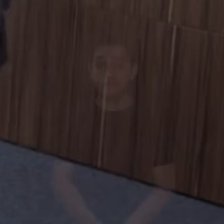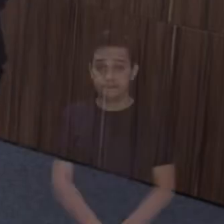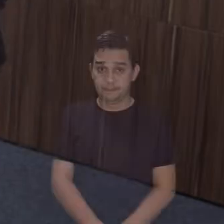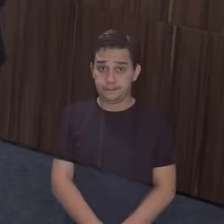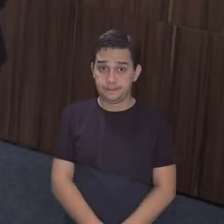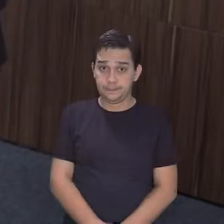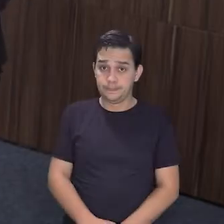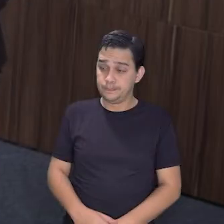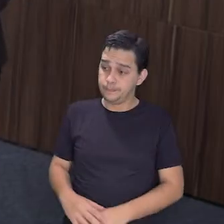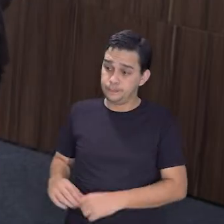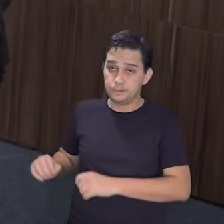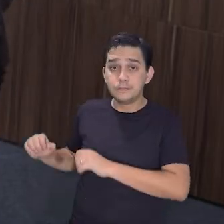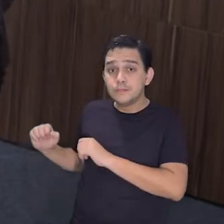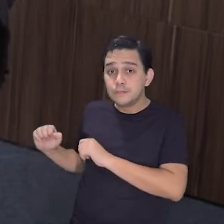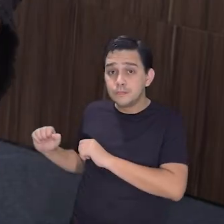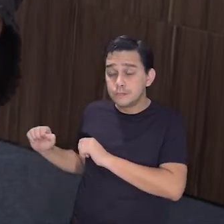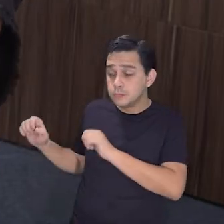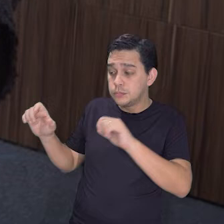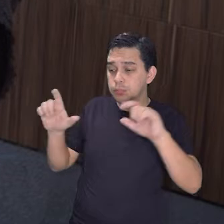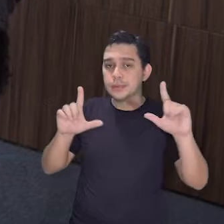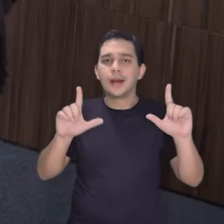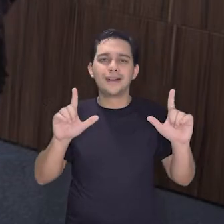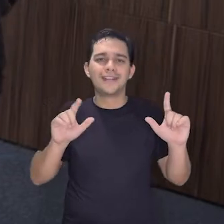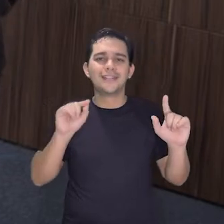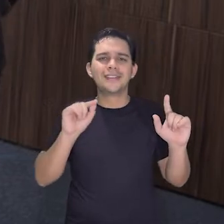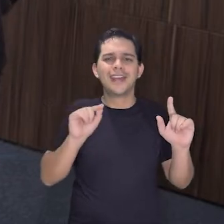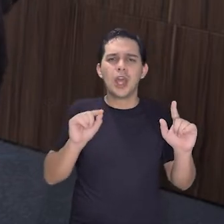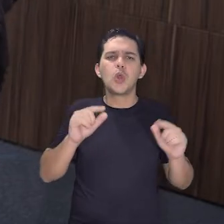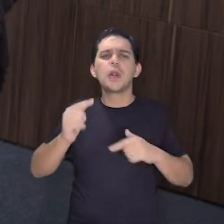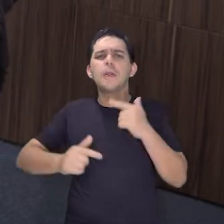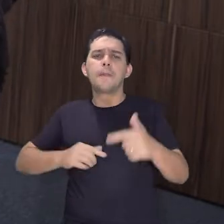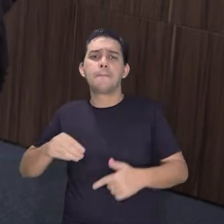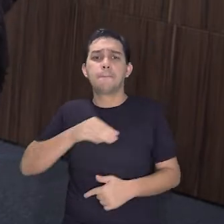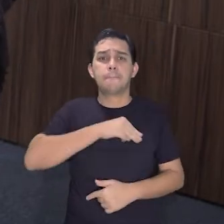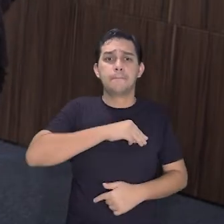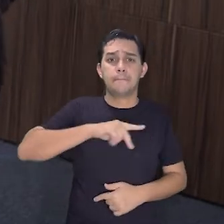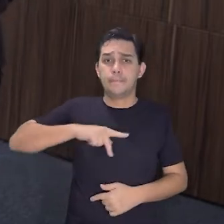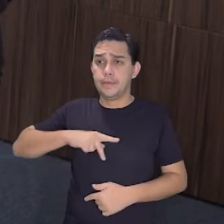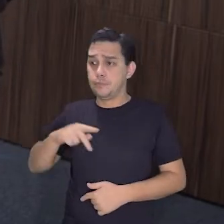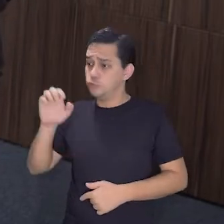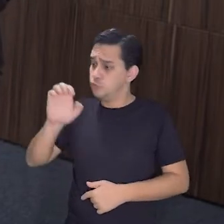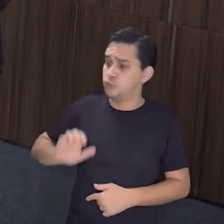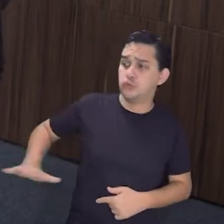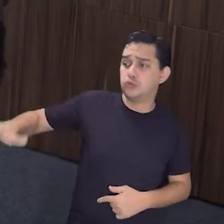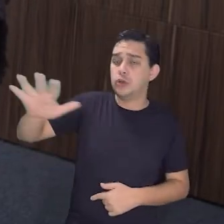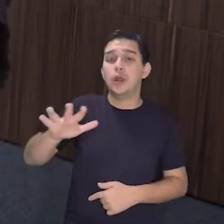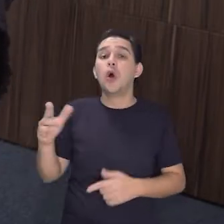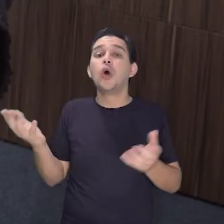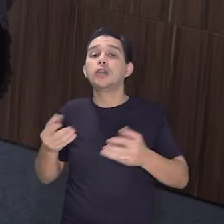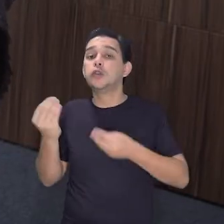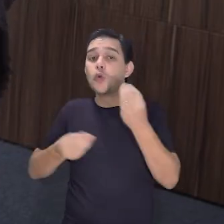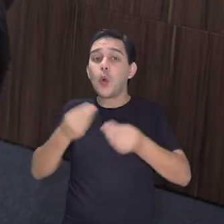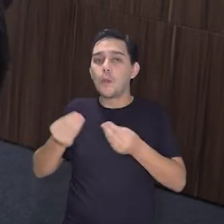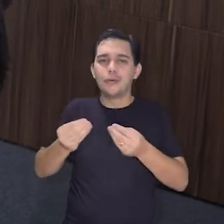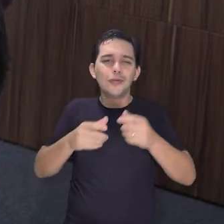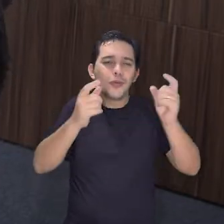No quadro MPRJ pelo Estado de hoje, você vai acompanhar a atuação do Parquê Fluminense na região dos Lagos. Confira o